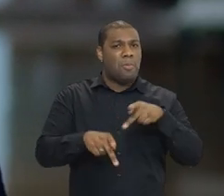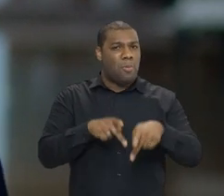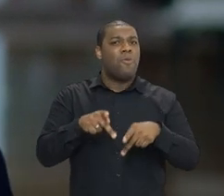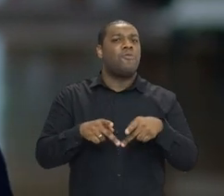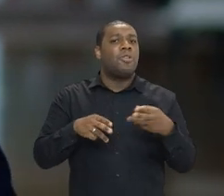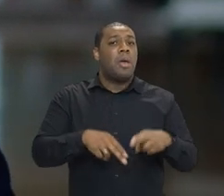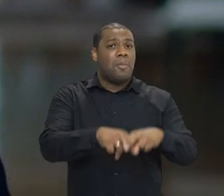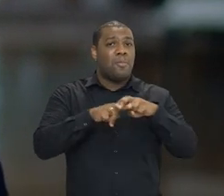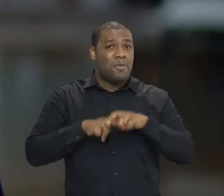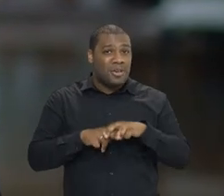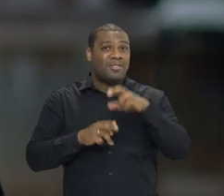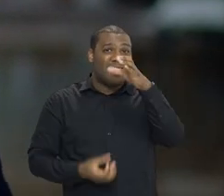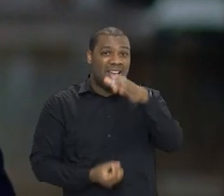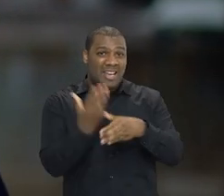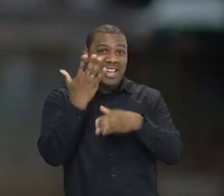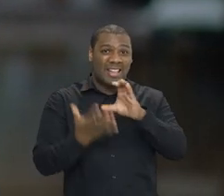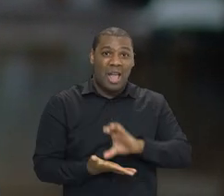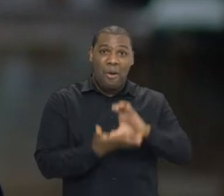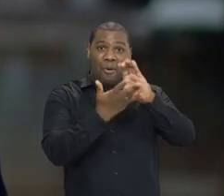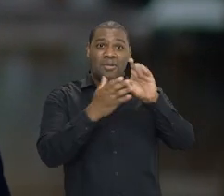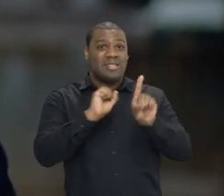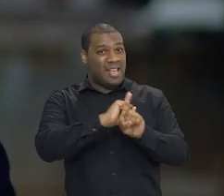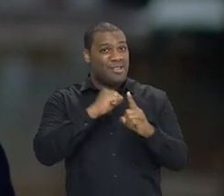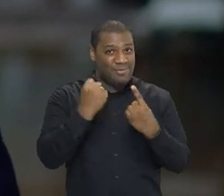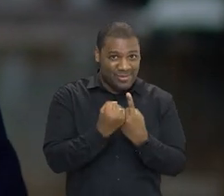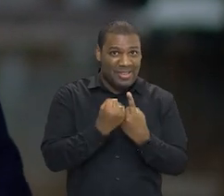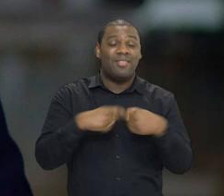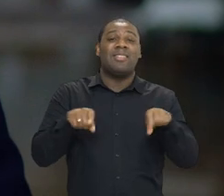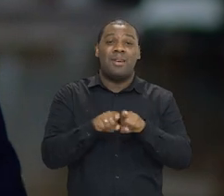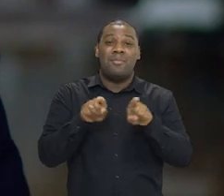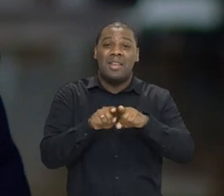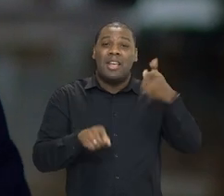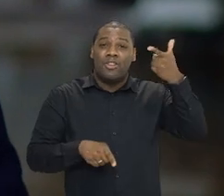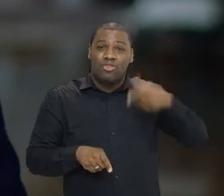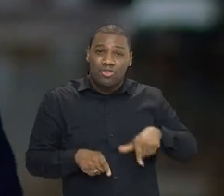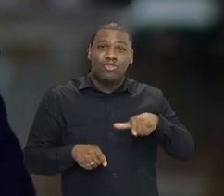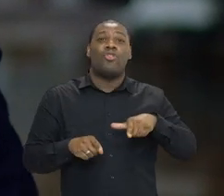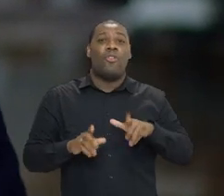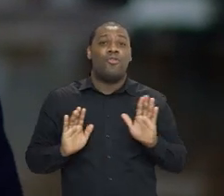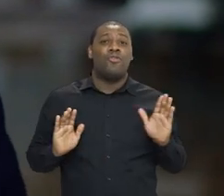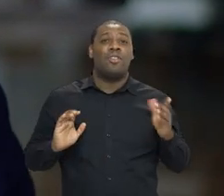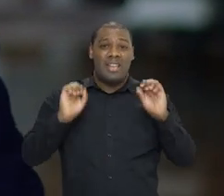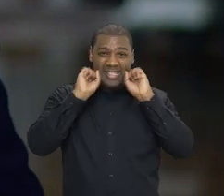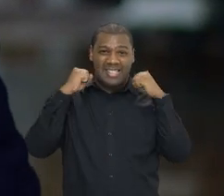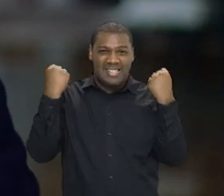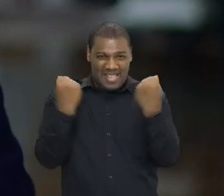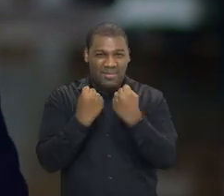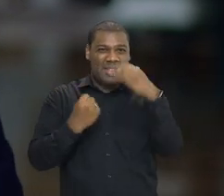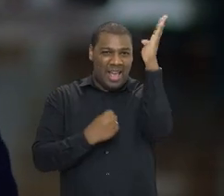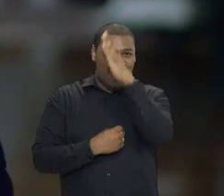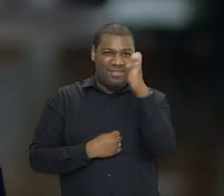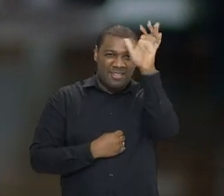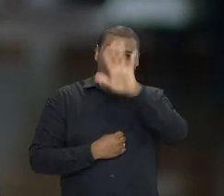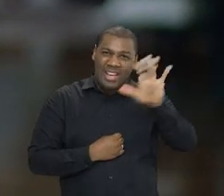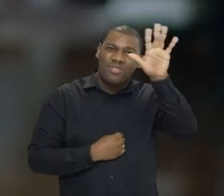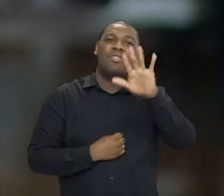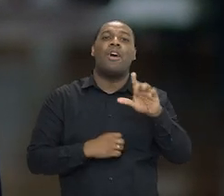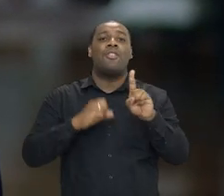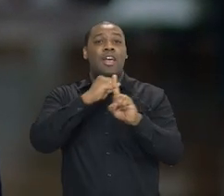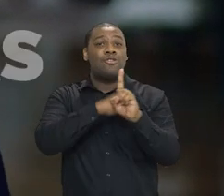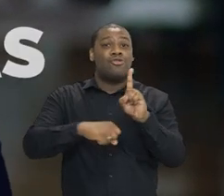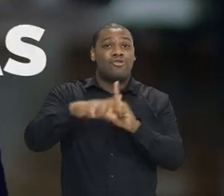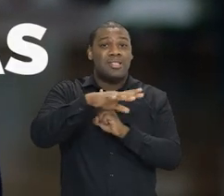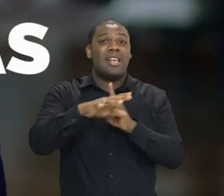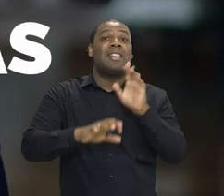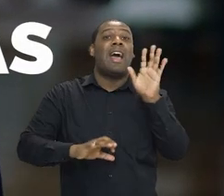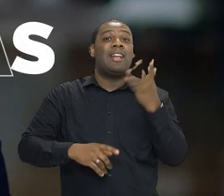Por isso, nós criamos os conselhos sociais e trouxemos de volta as conferências nacionais para que a sociedade nos ajude